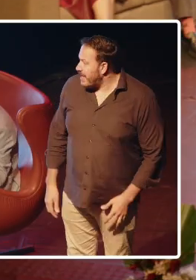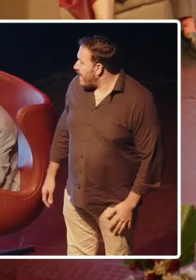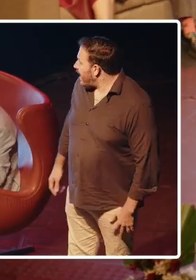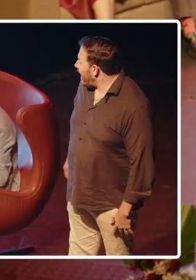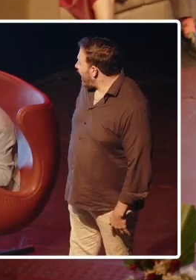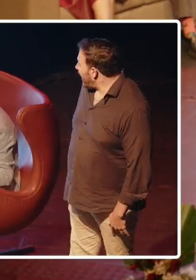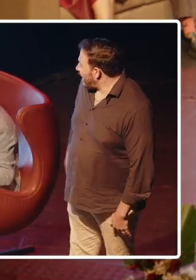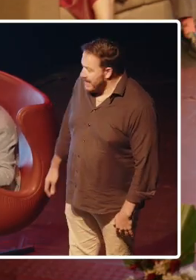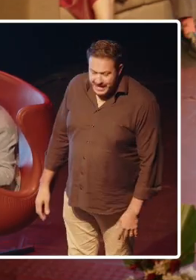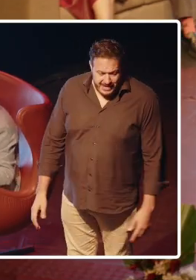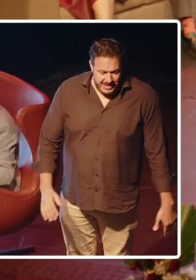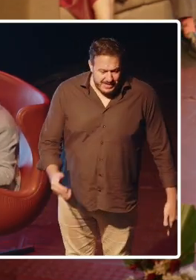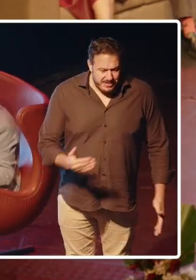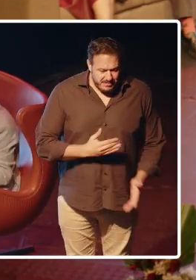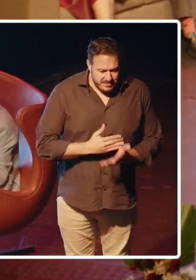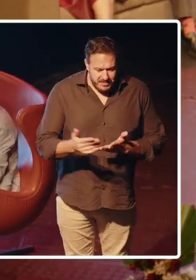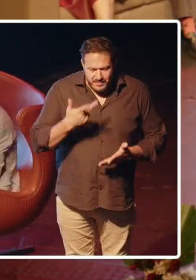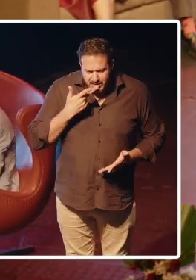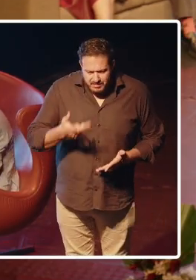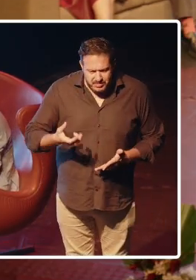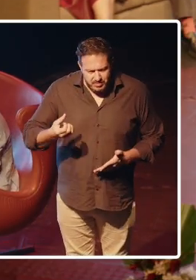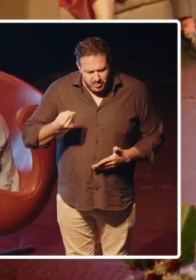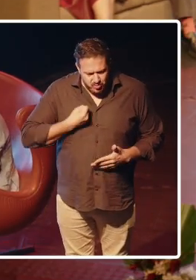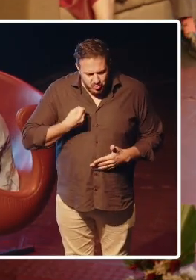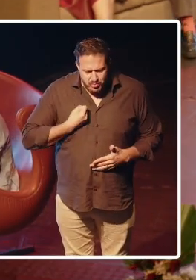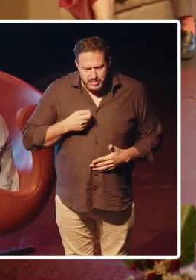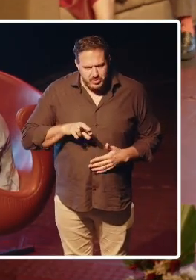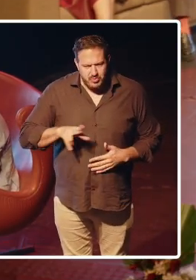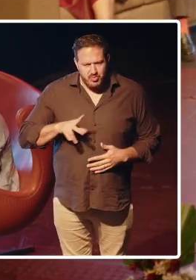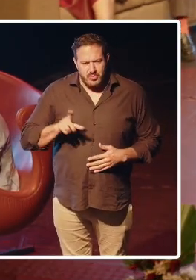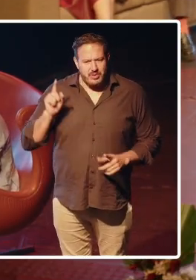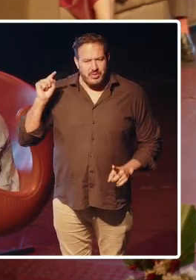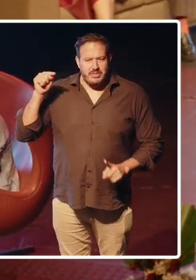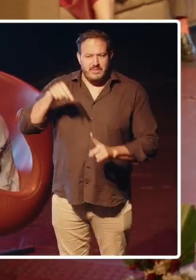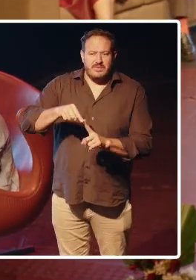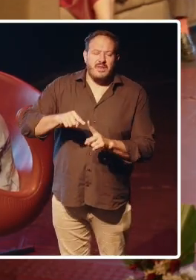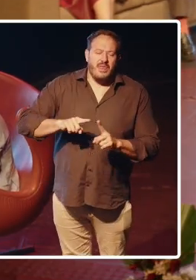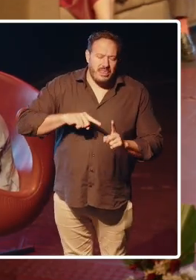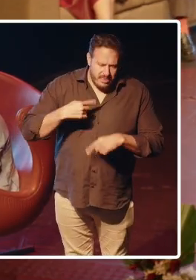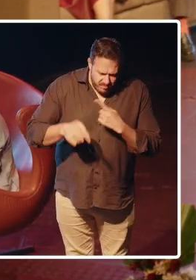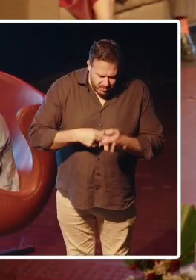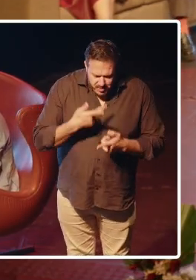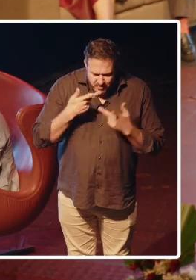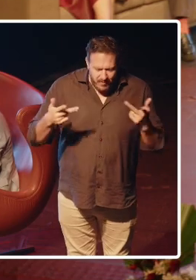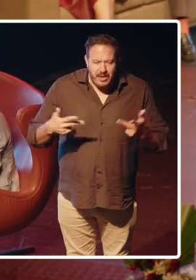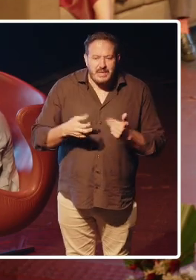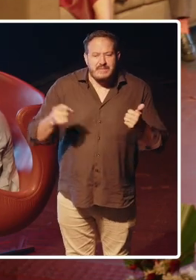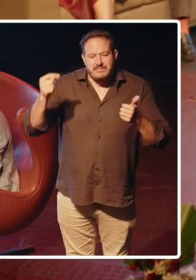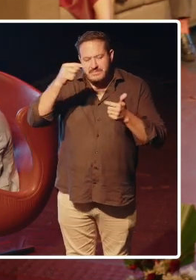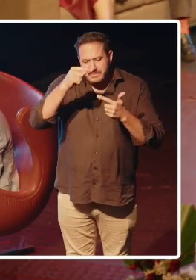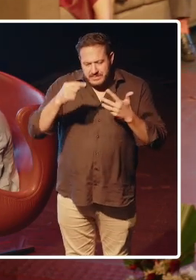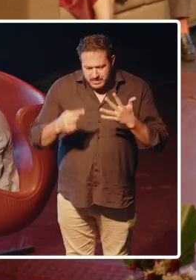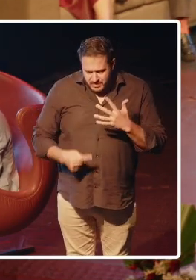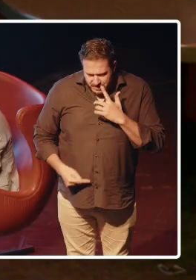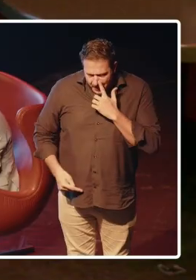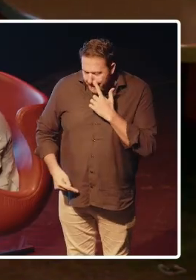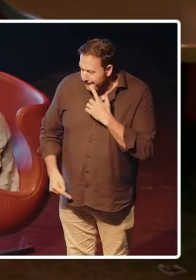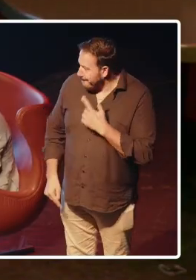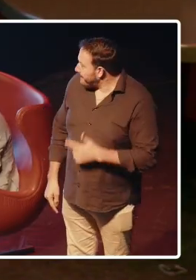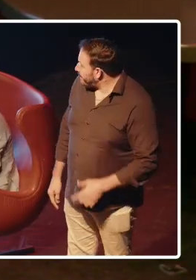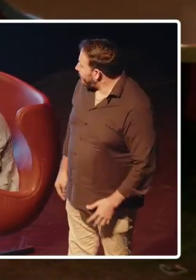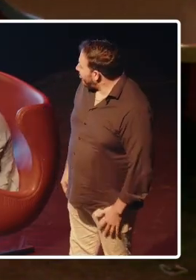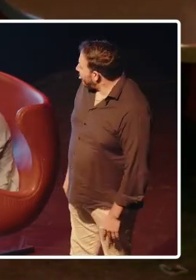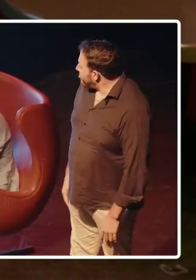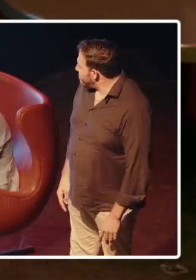Eu vou começar falando bem pouquinho sobre números, não quero cansar vocês, depois falaremos então dos fatores em si.